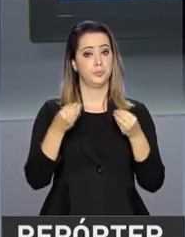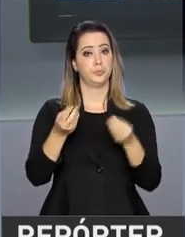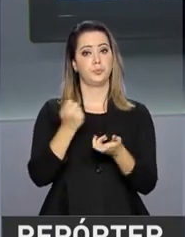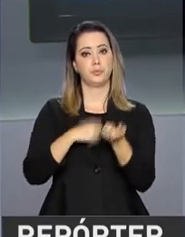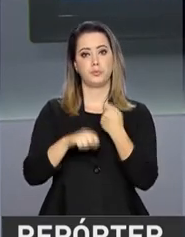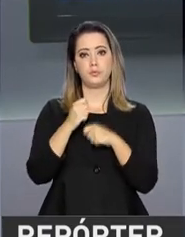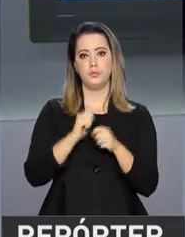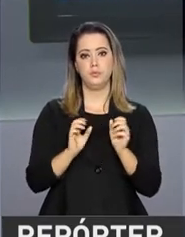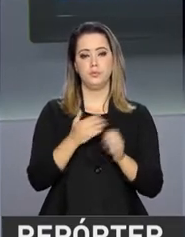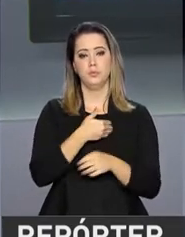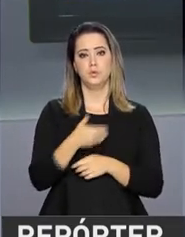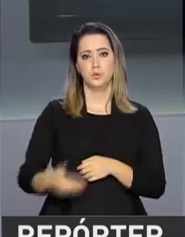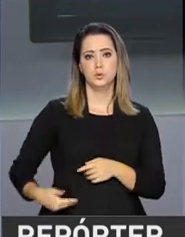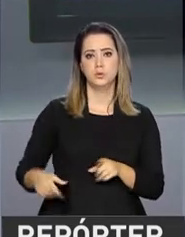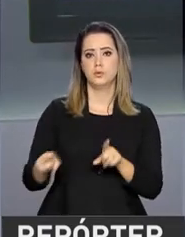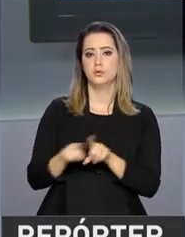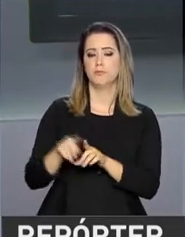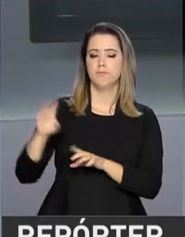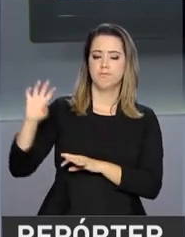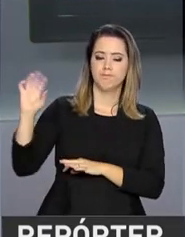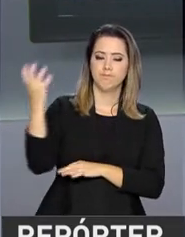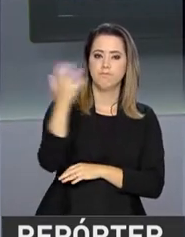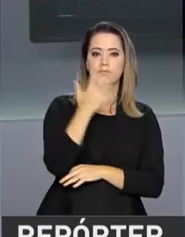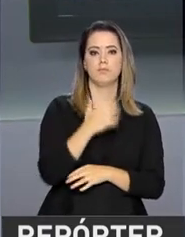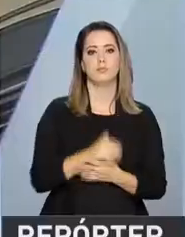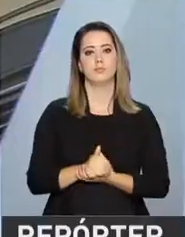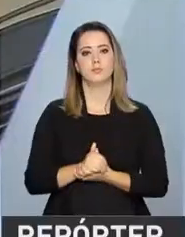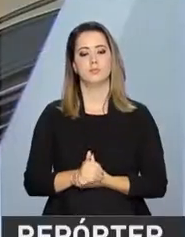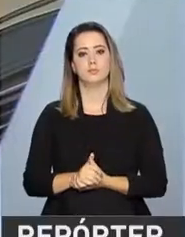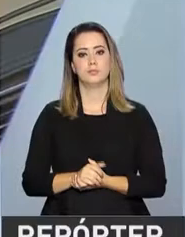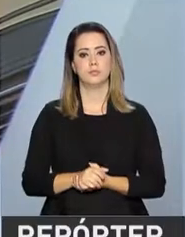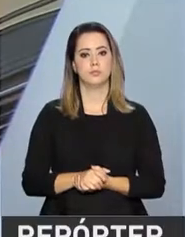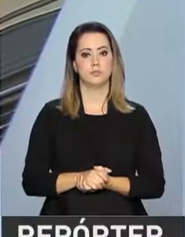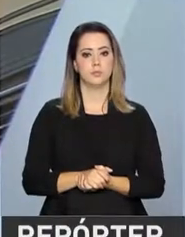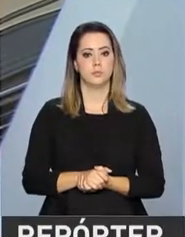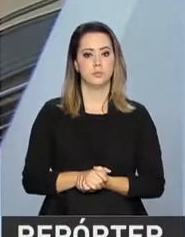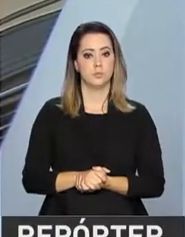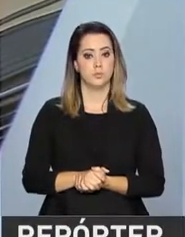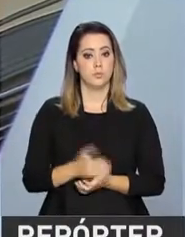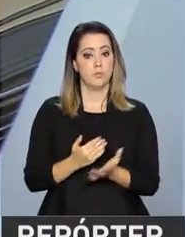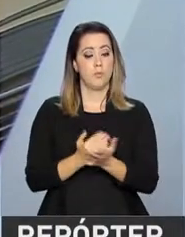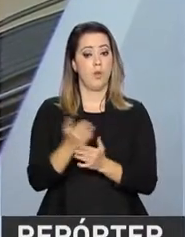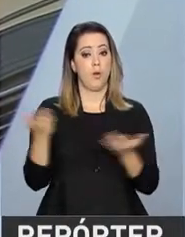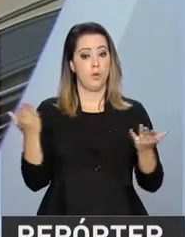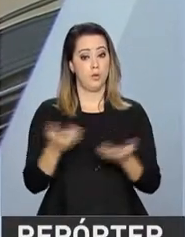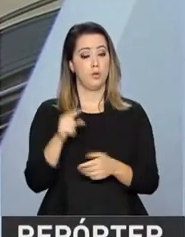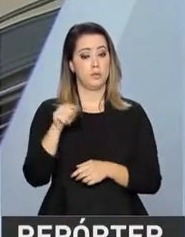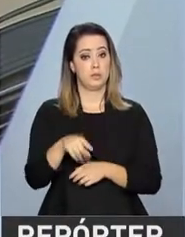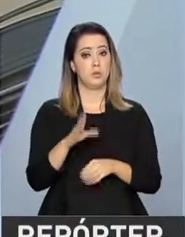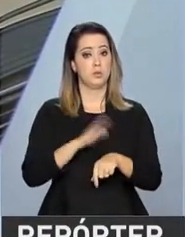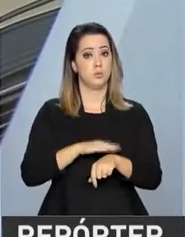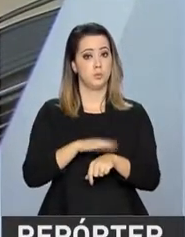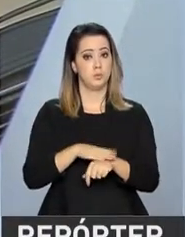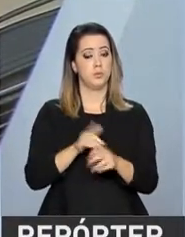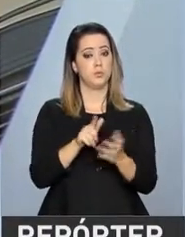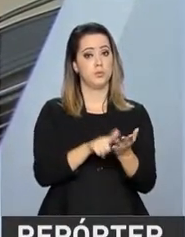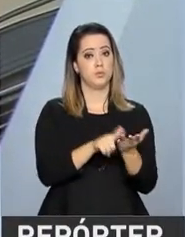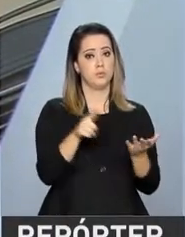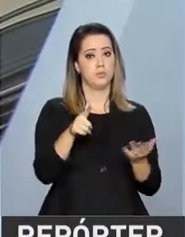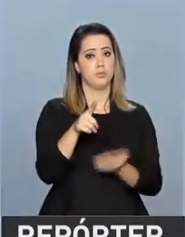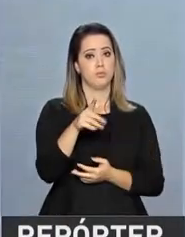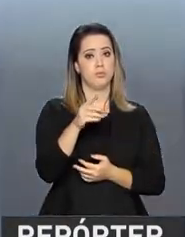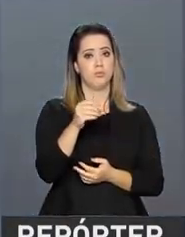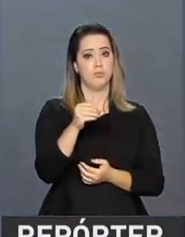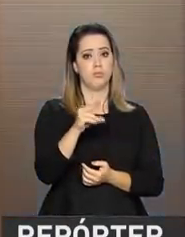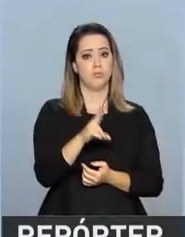os cofres públicos e também para a natureza logo na capa desta edição do diário oficial da união o